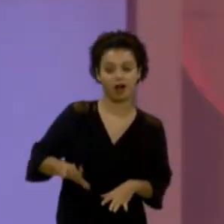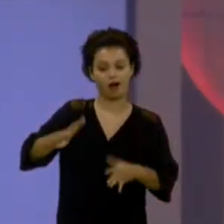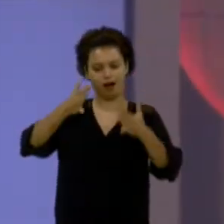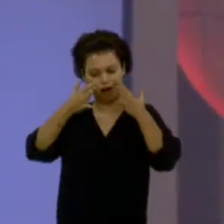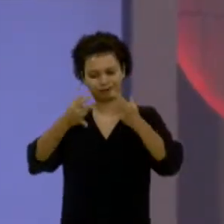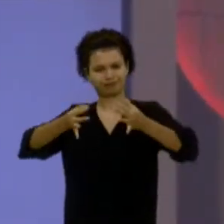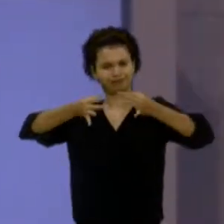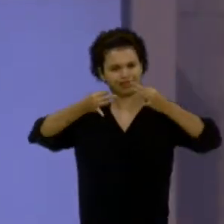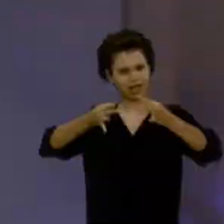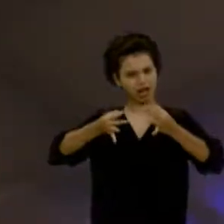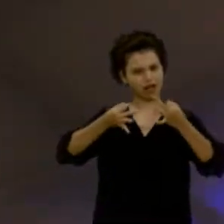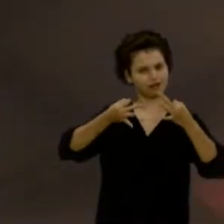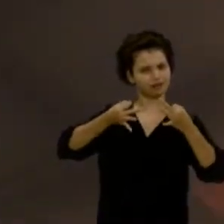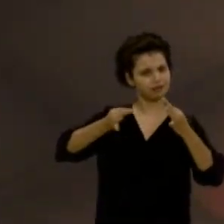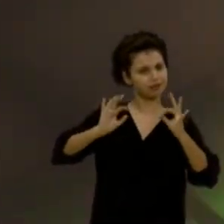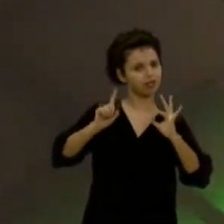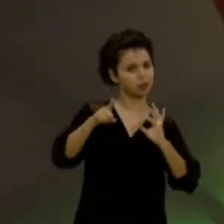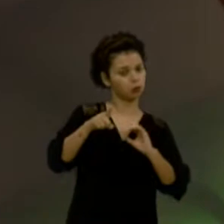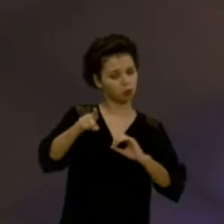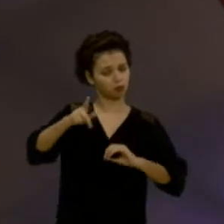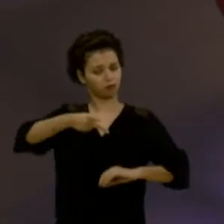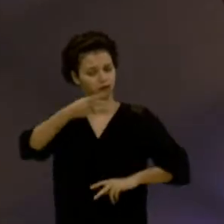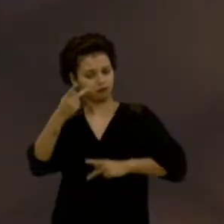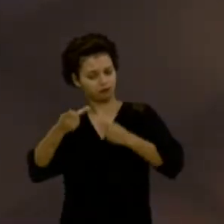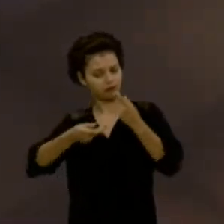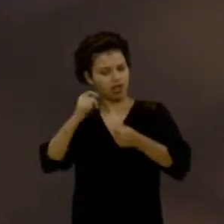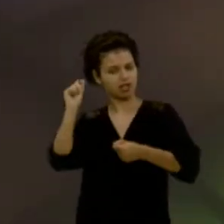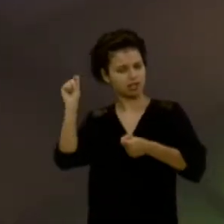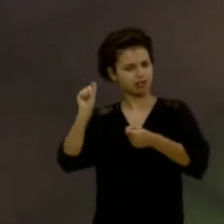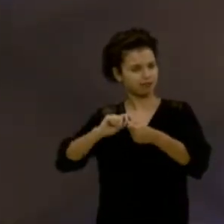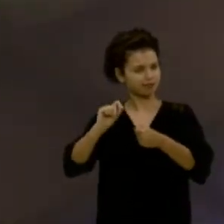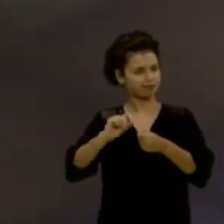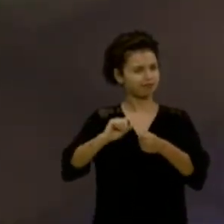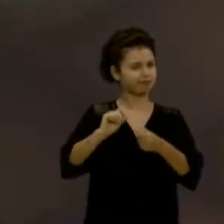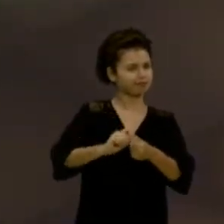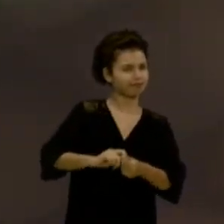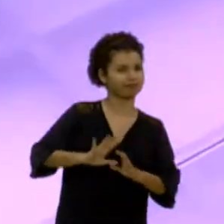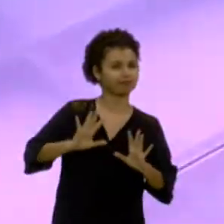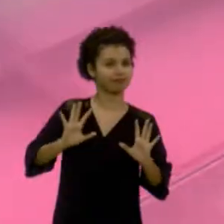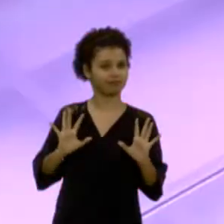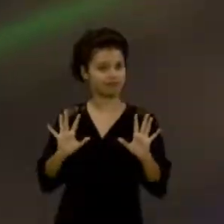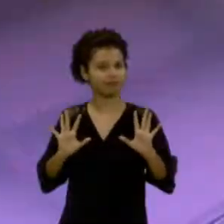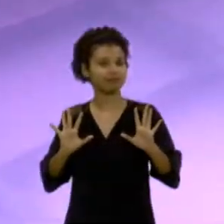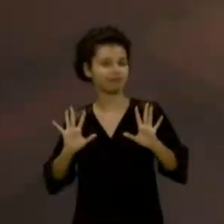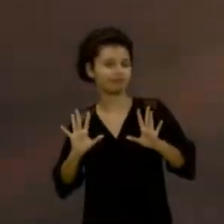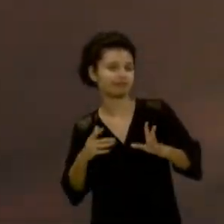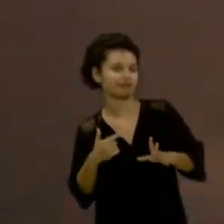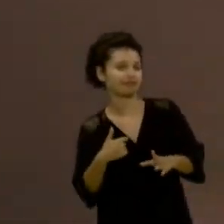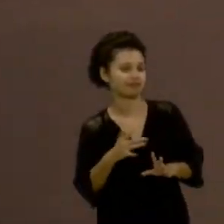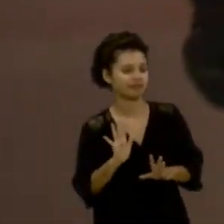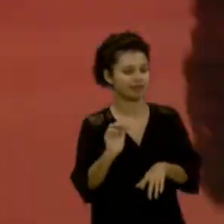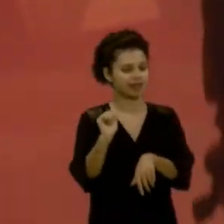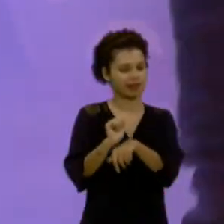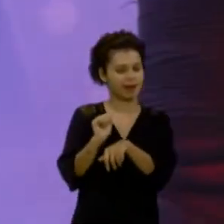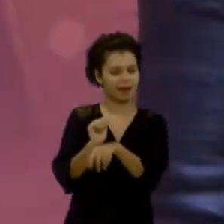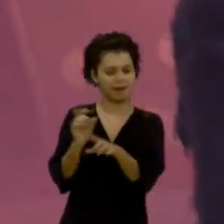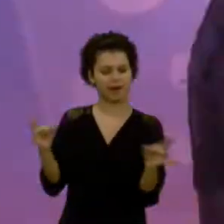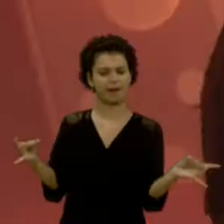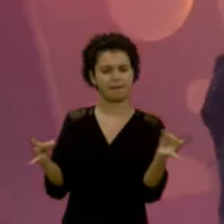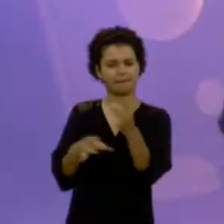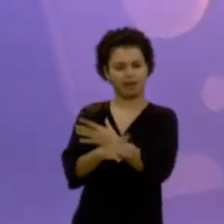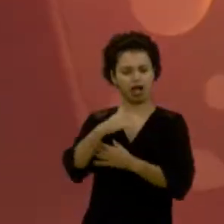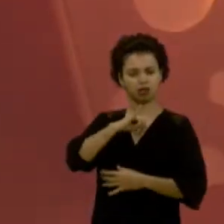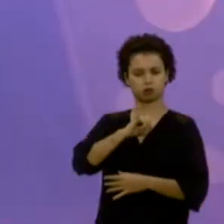Atenção no que cê vai fazer. Segura essa que eu vou te